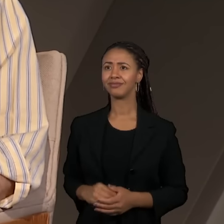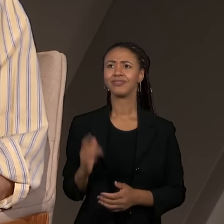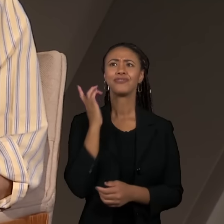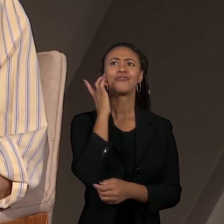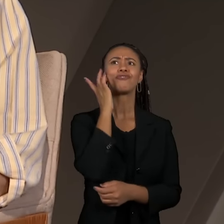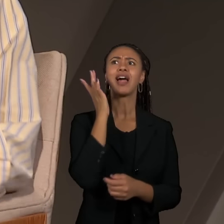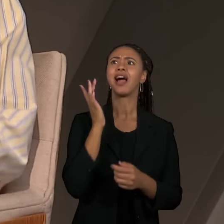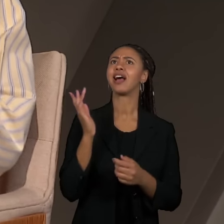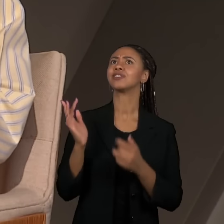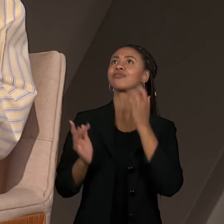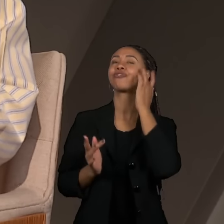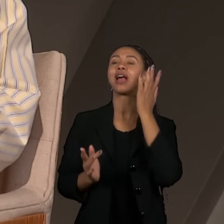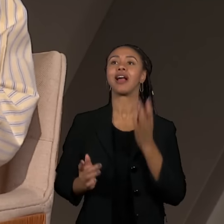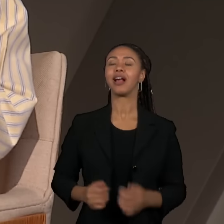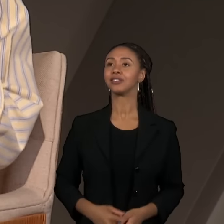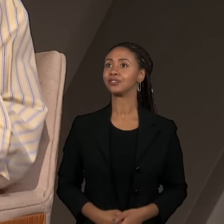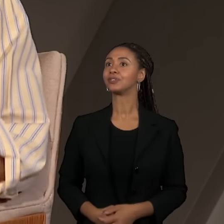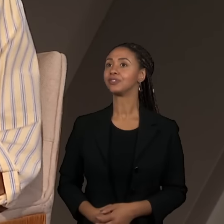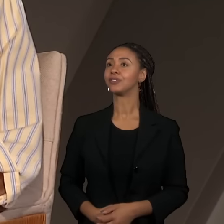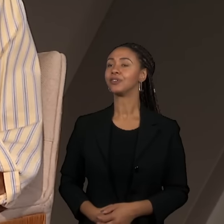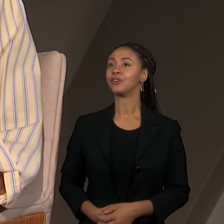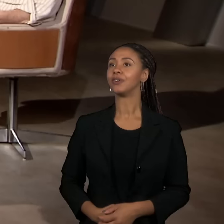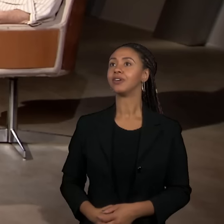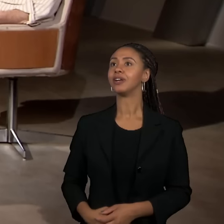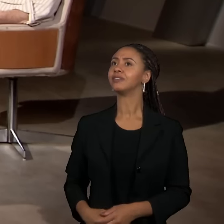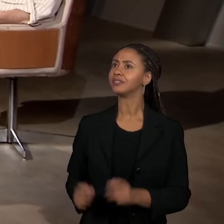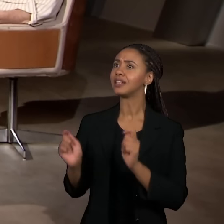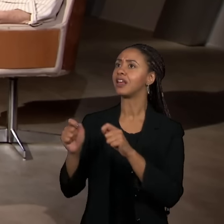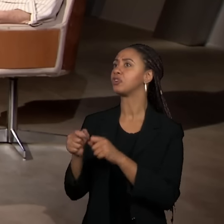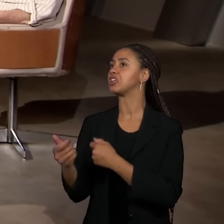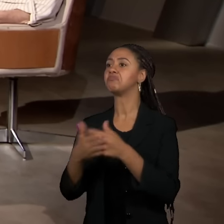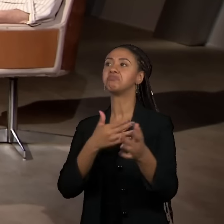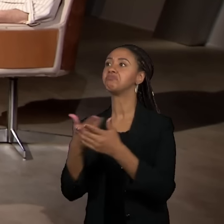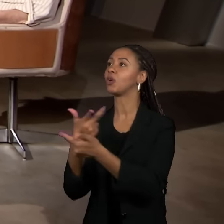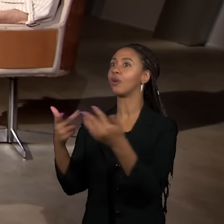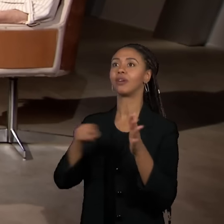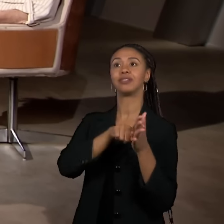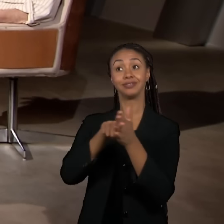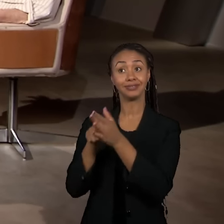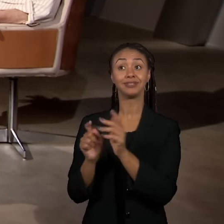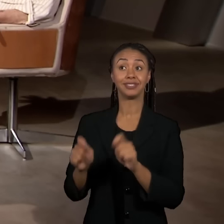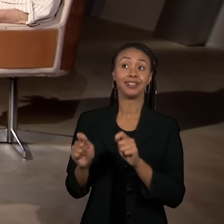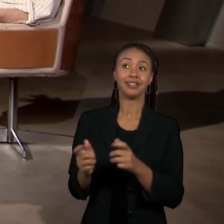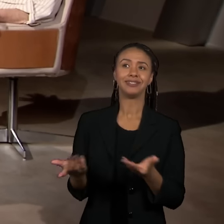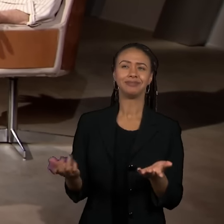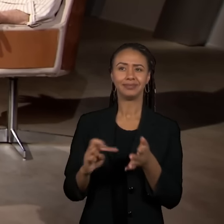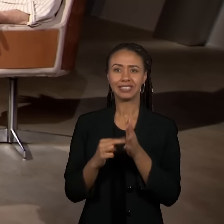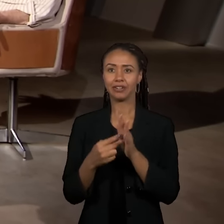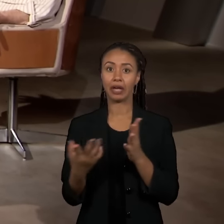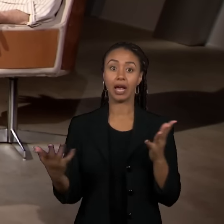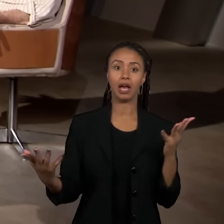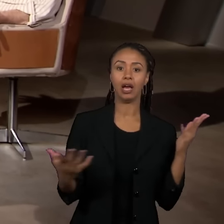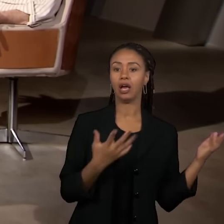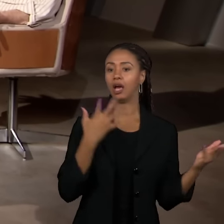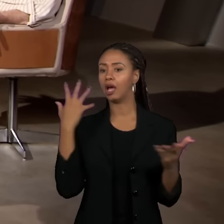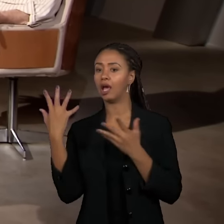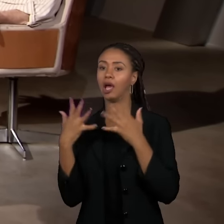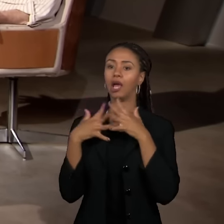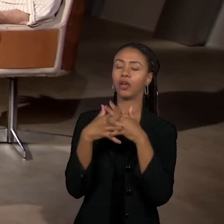né que você pode procurar a qualquer momento etc então isso já não é tão problemático como era